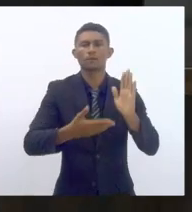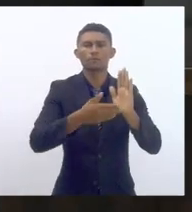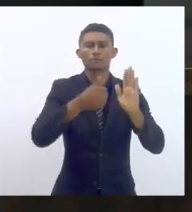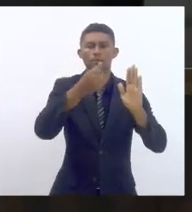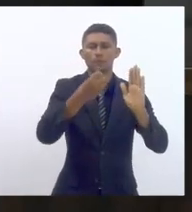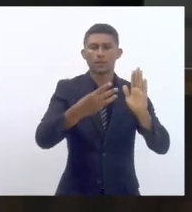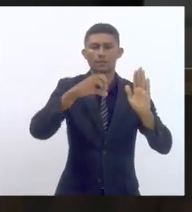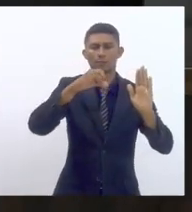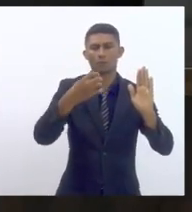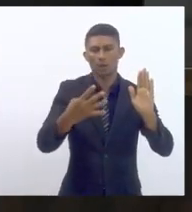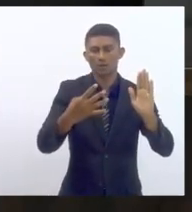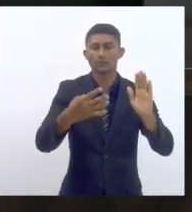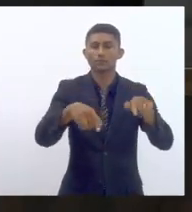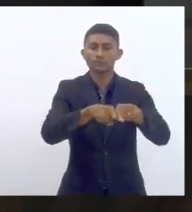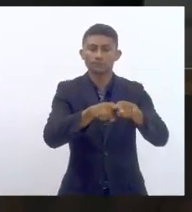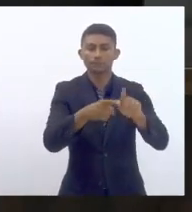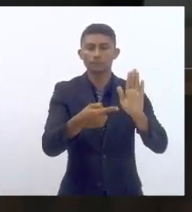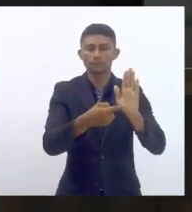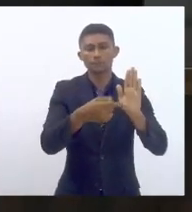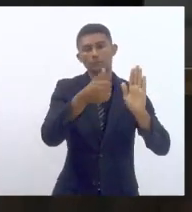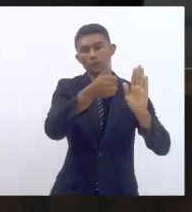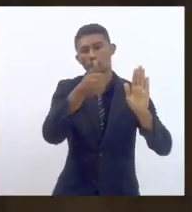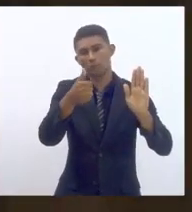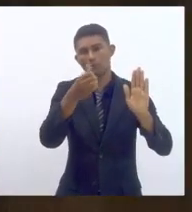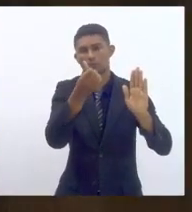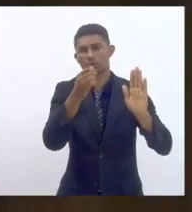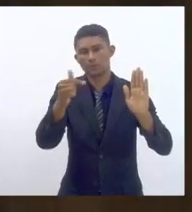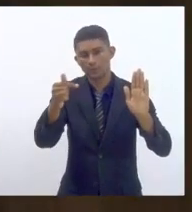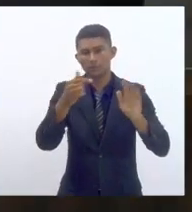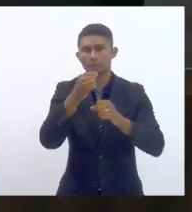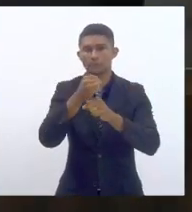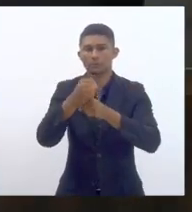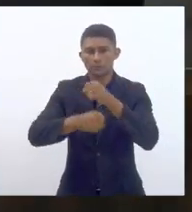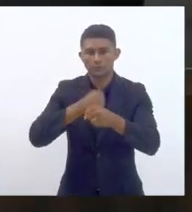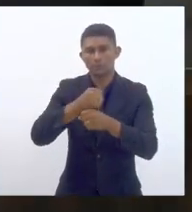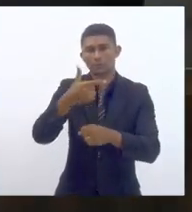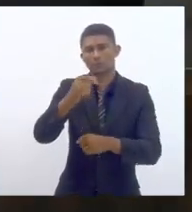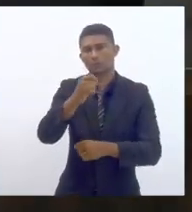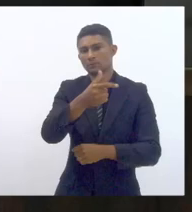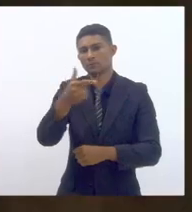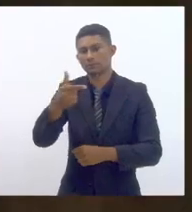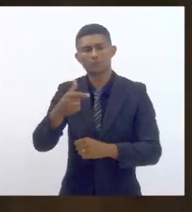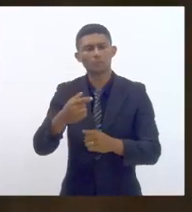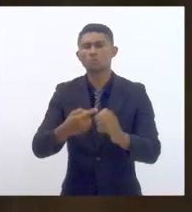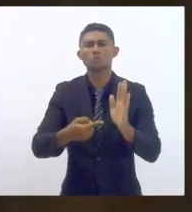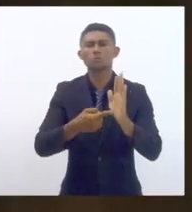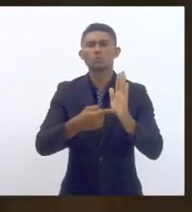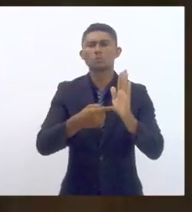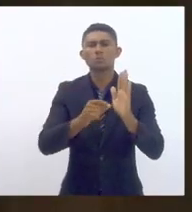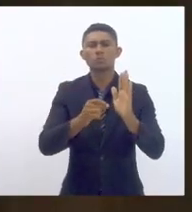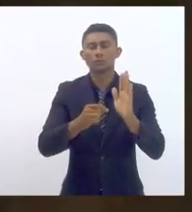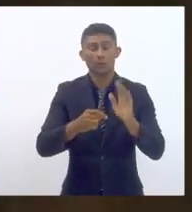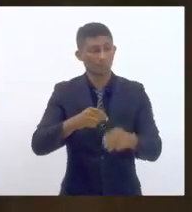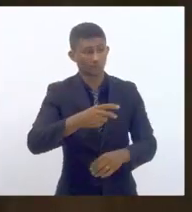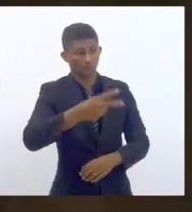de 22, são dois, 1167. De 2022. Mas um trata de quê? Porque é um no... Não, o segundo